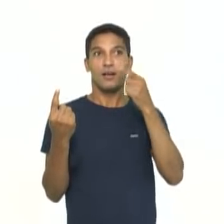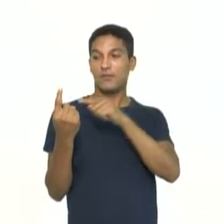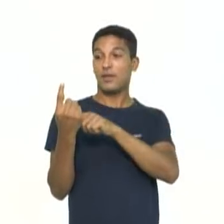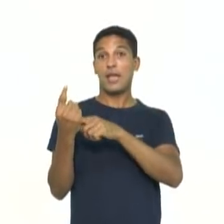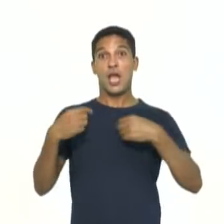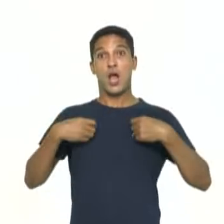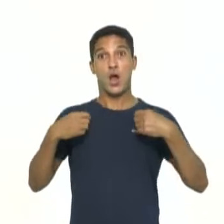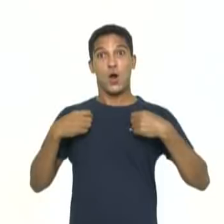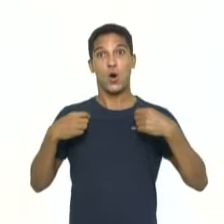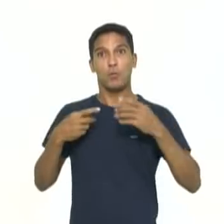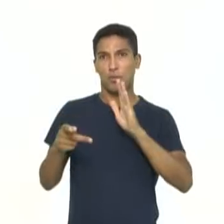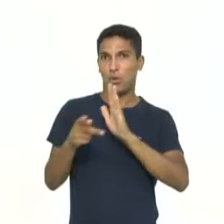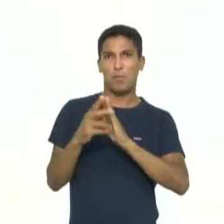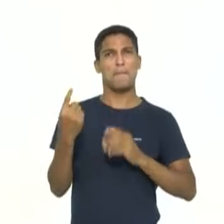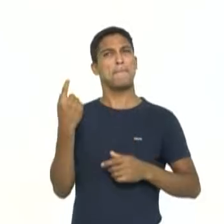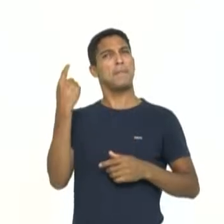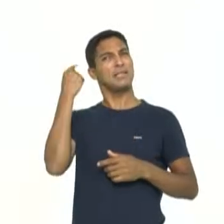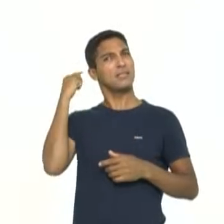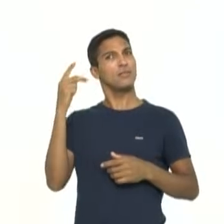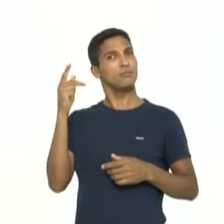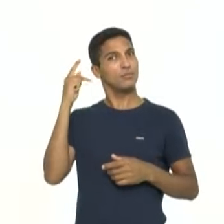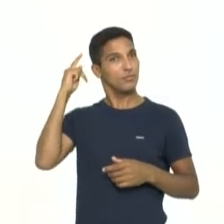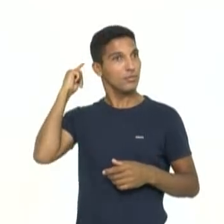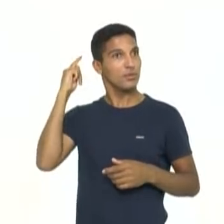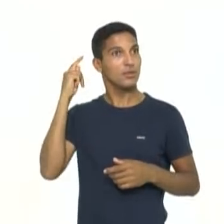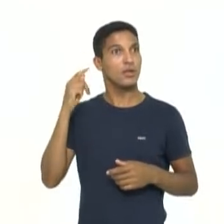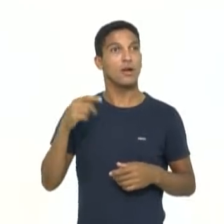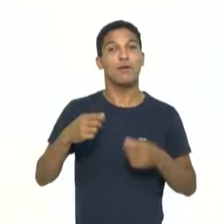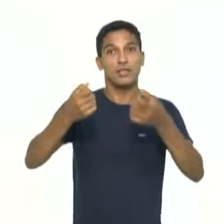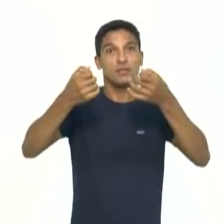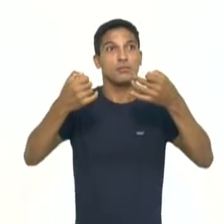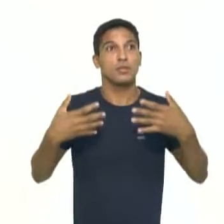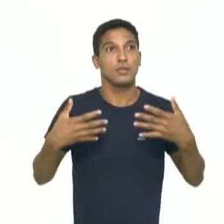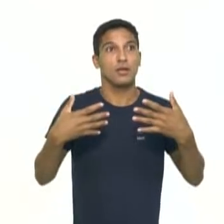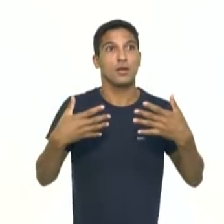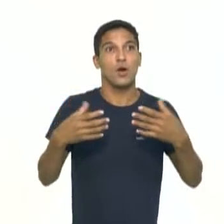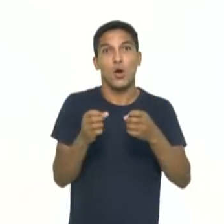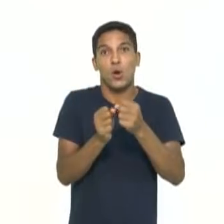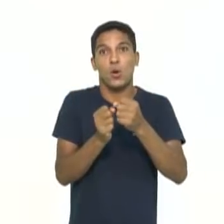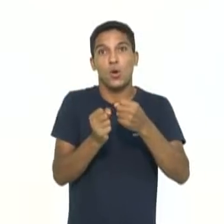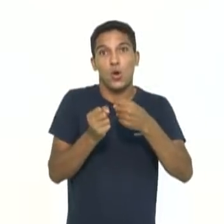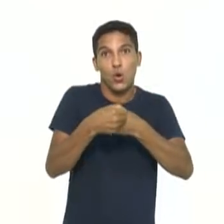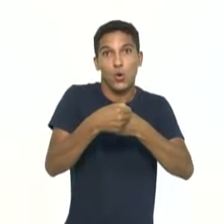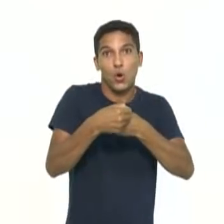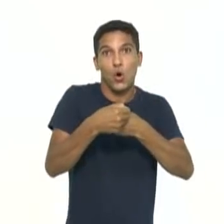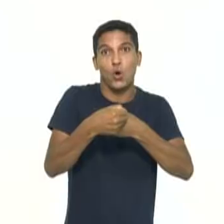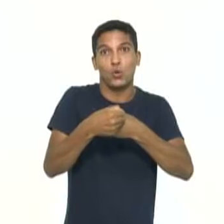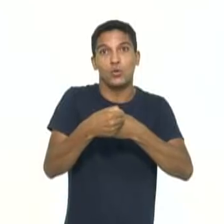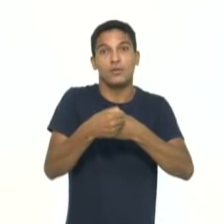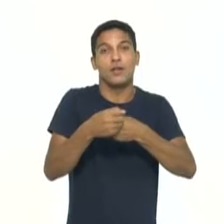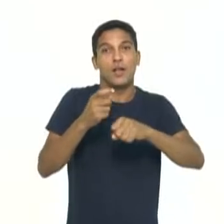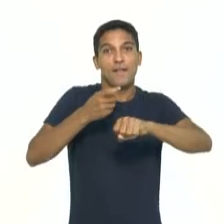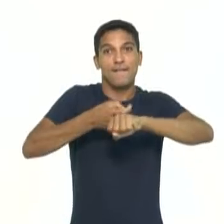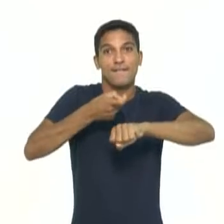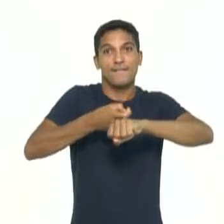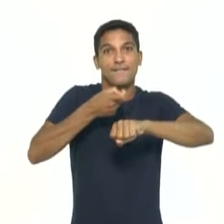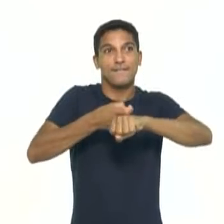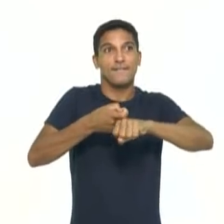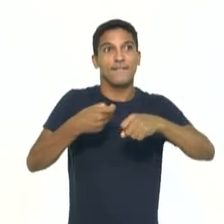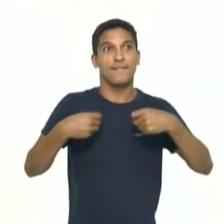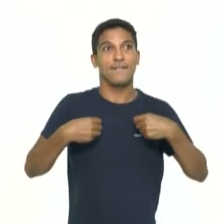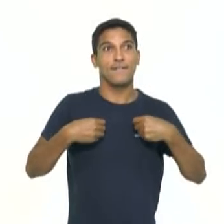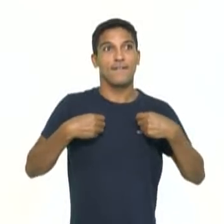professora vai explicar para vocês. Nós temos aqui, como já foi falado, o tecido um pouco mais rústico, né,